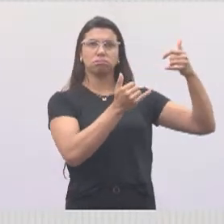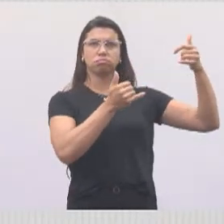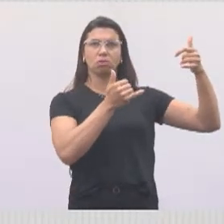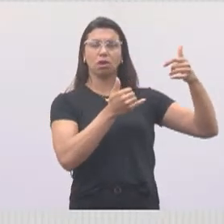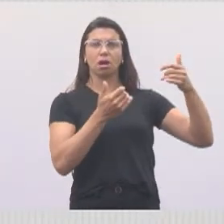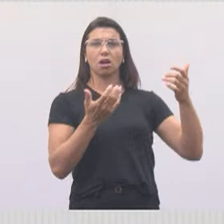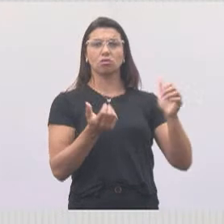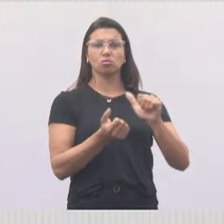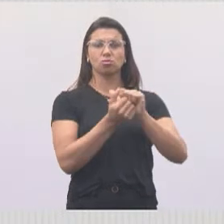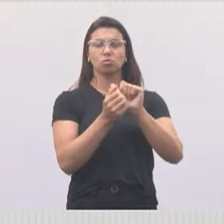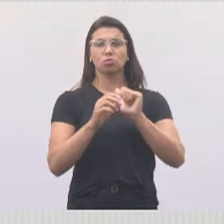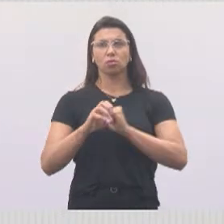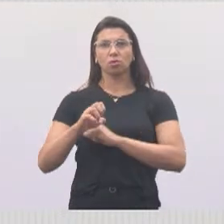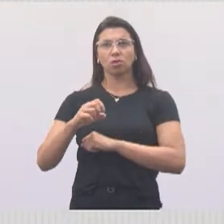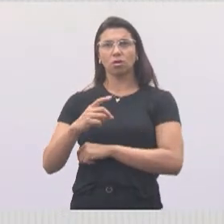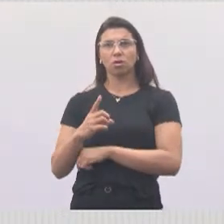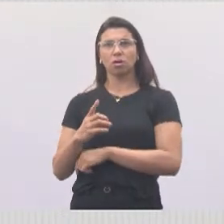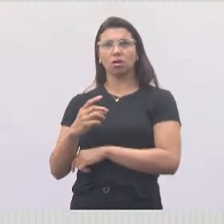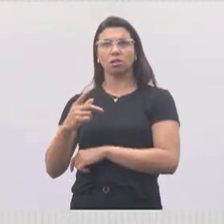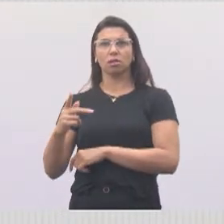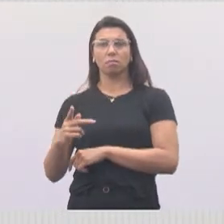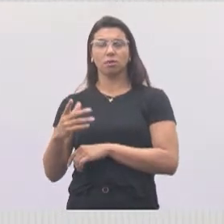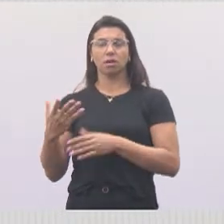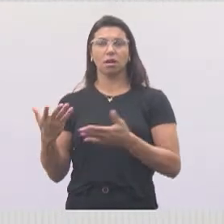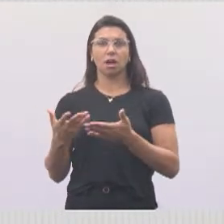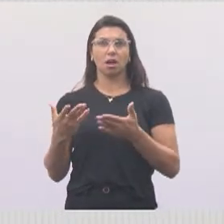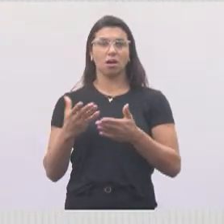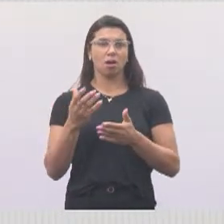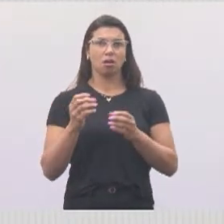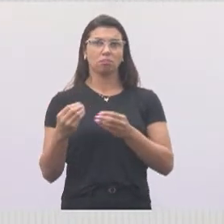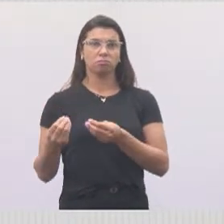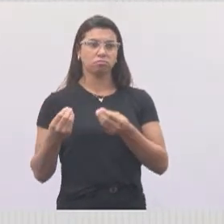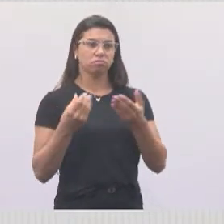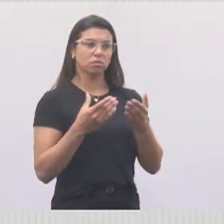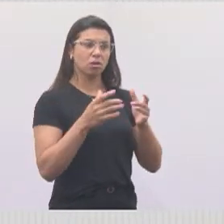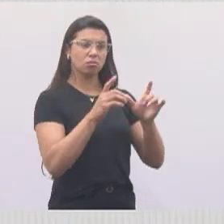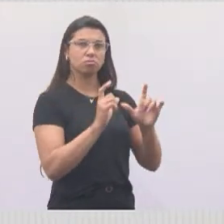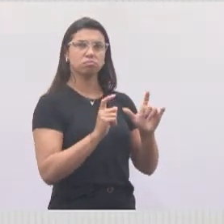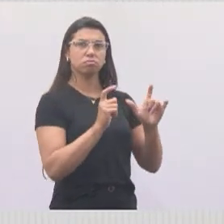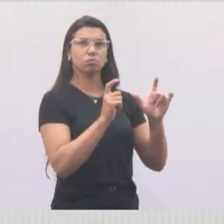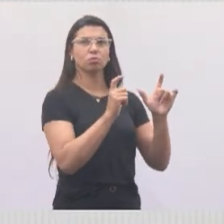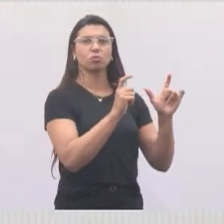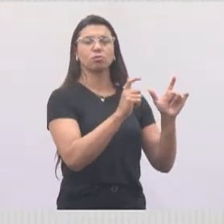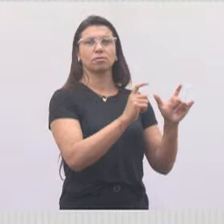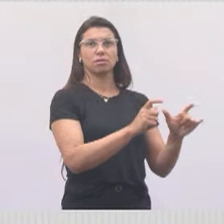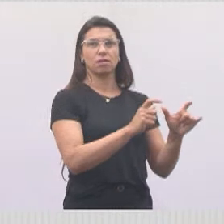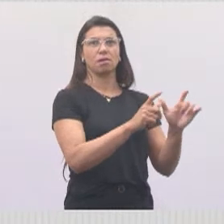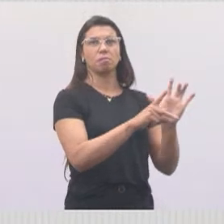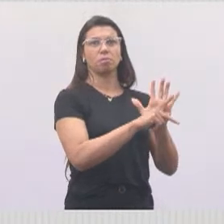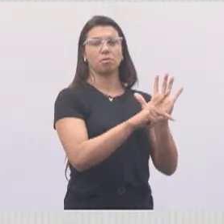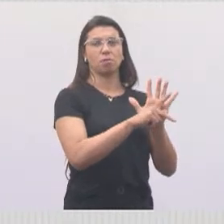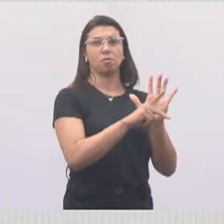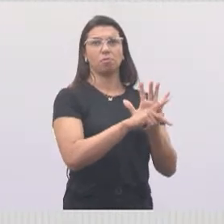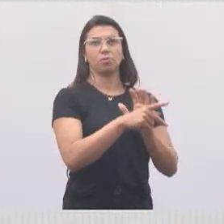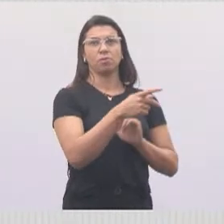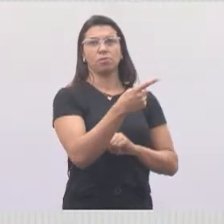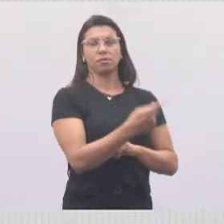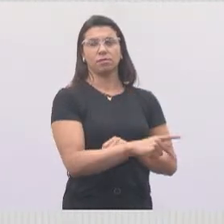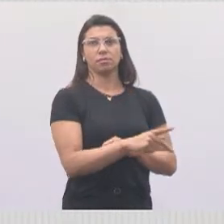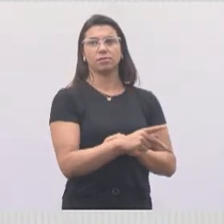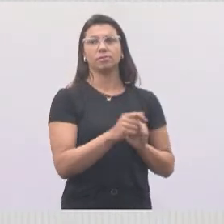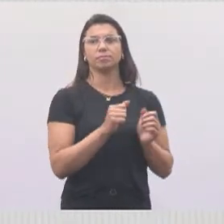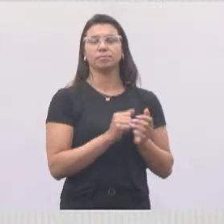IDP, a doação daquela área, junto à Prodesa também, que é a proprietária da área,